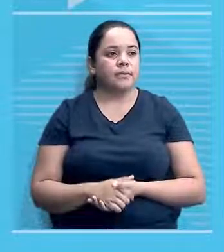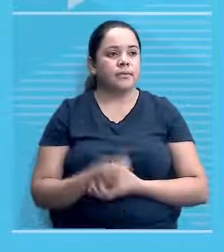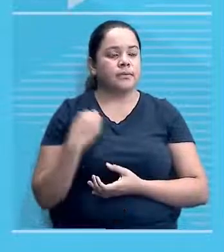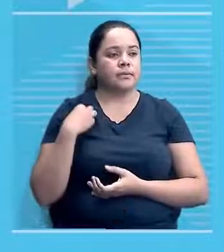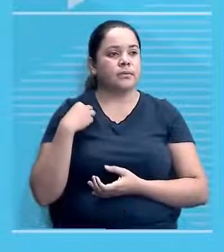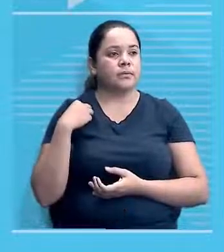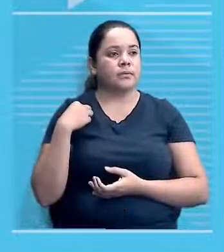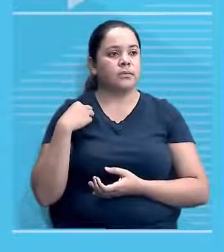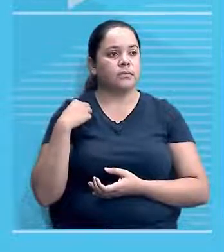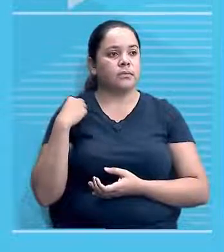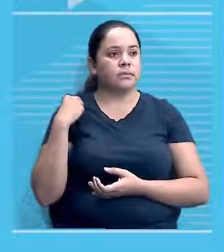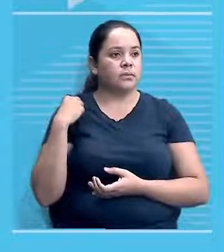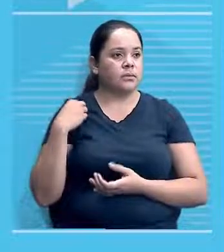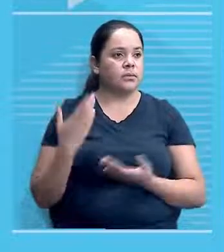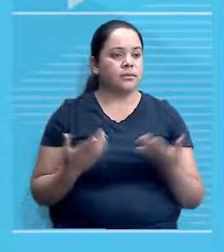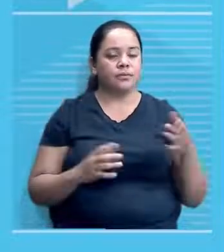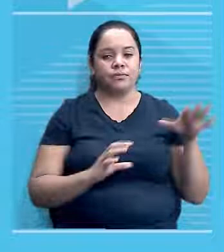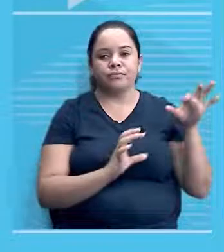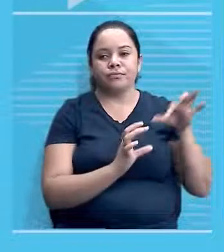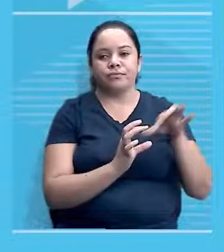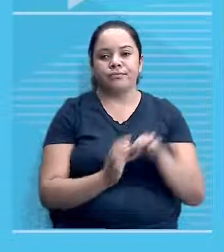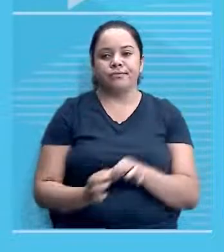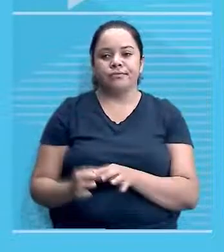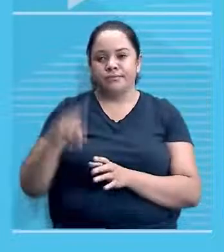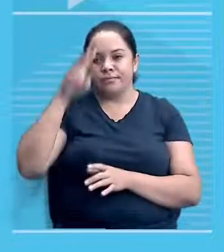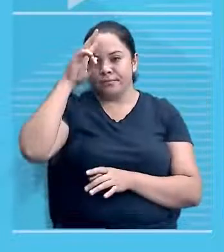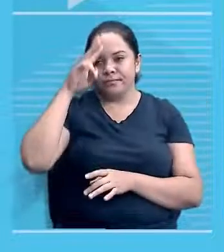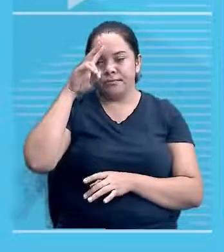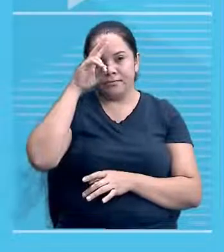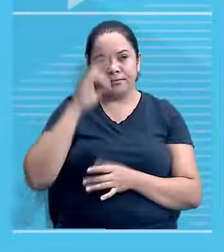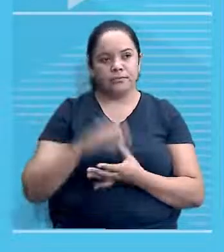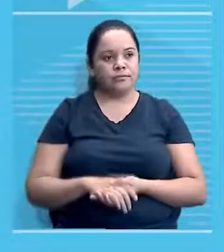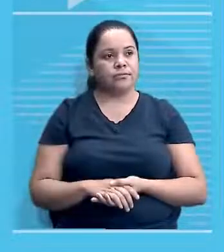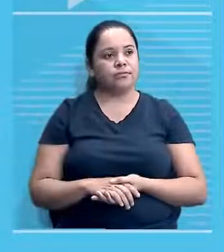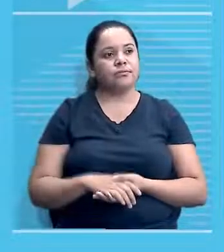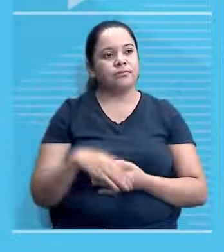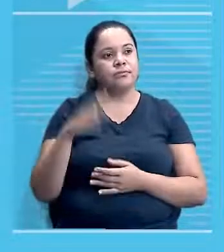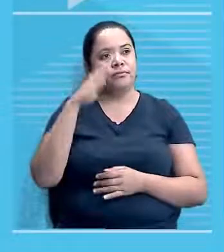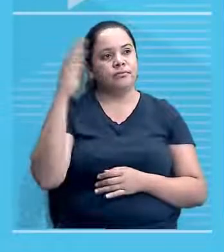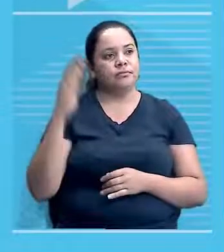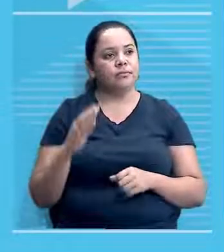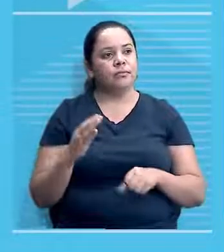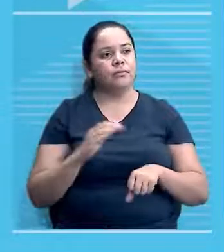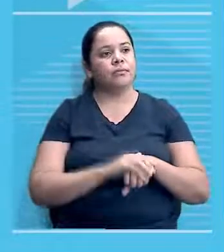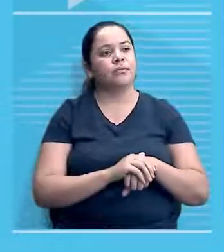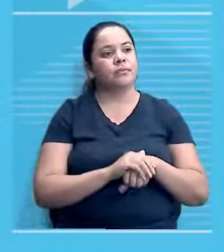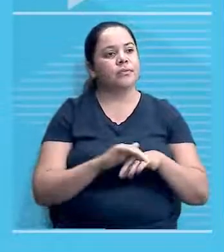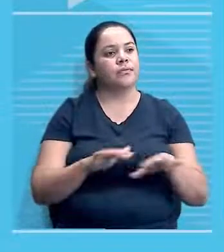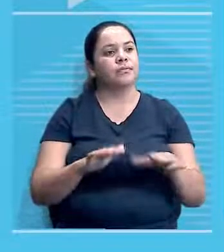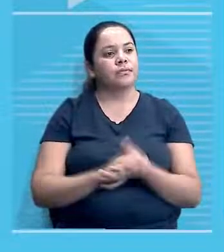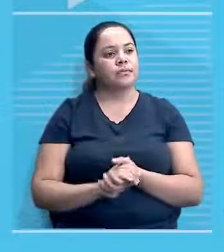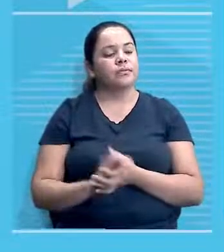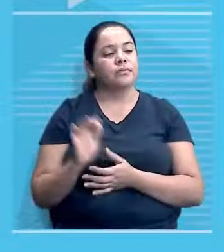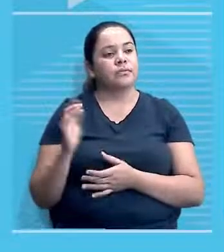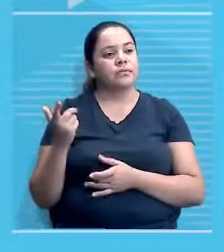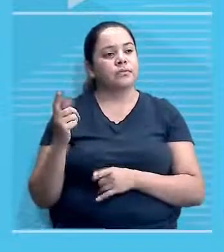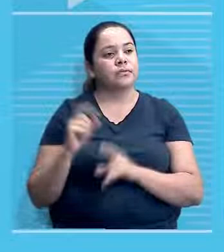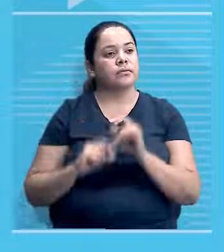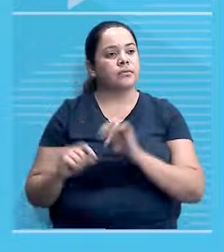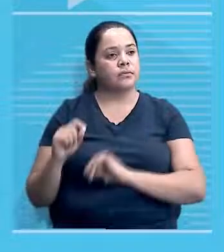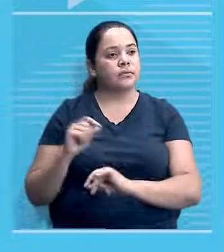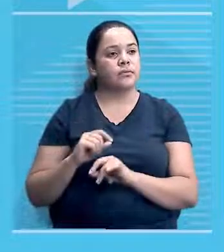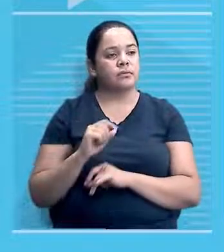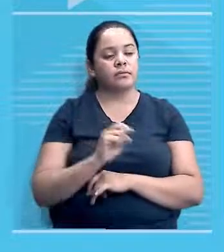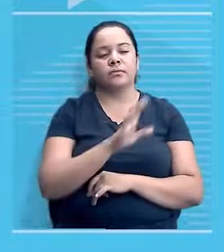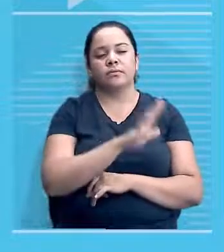né que foi que aconteceu no Brasil Colônia que que aconteceu na Europa nos Estados